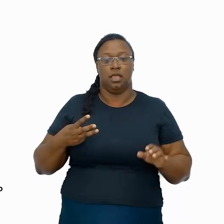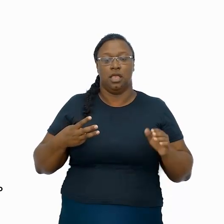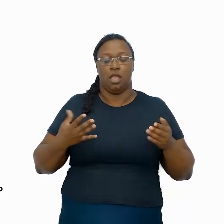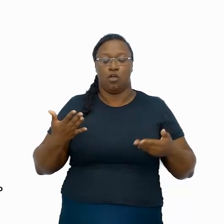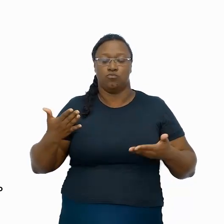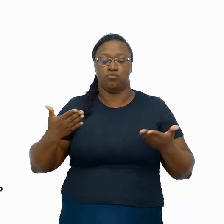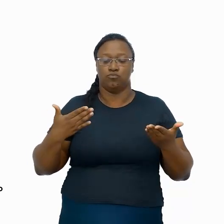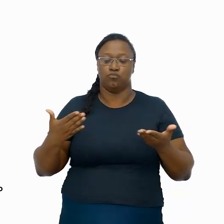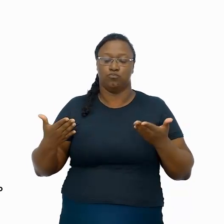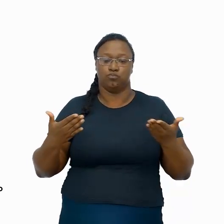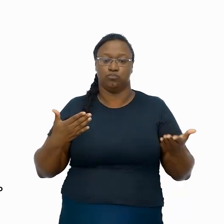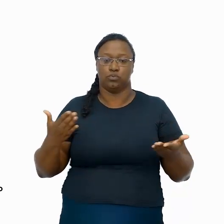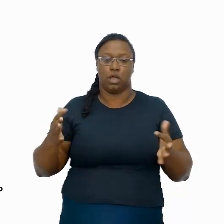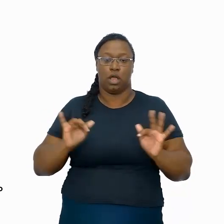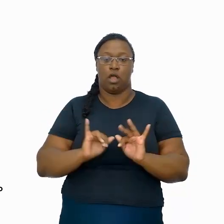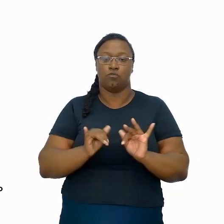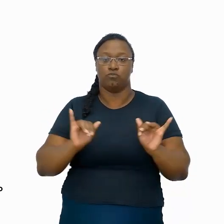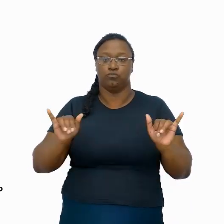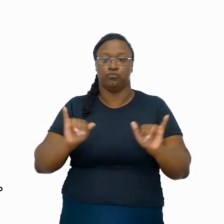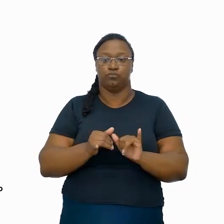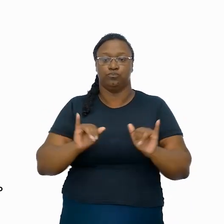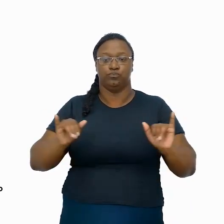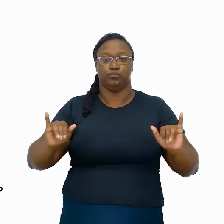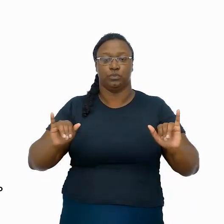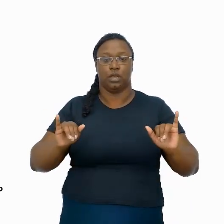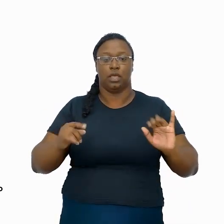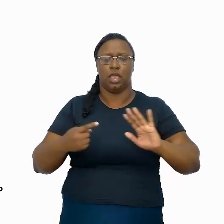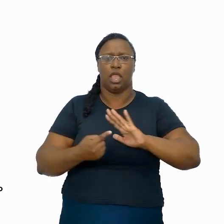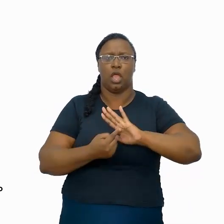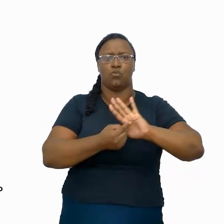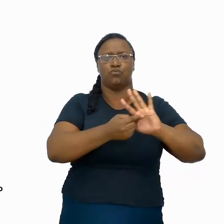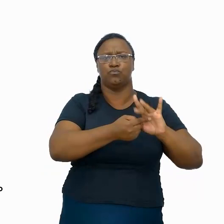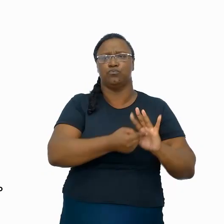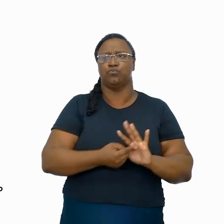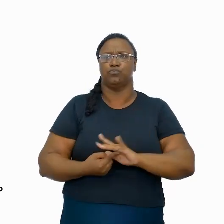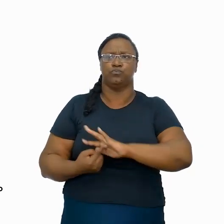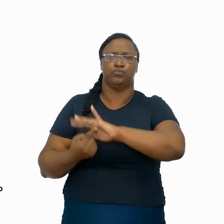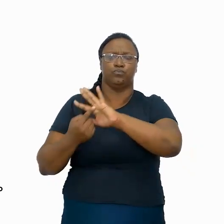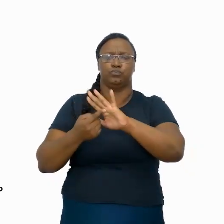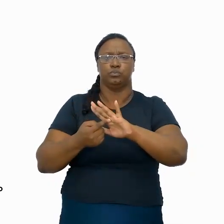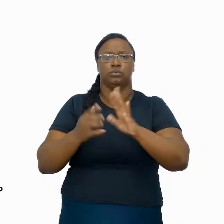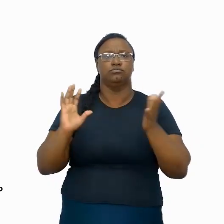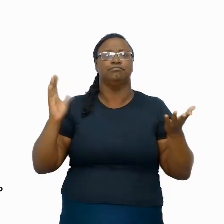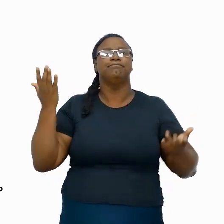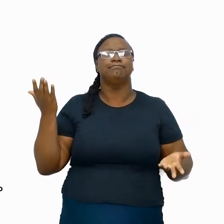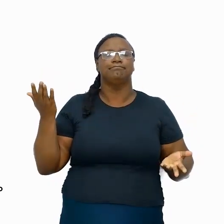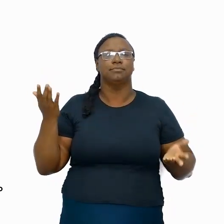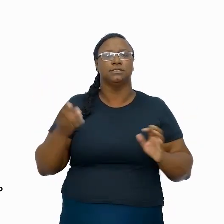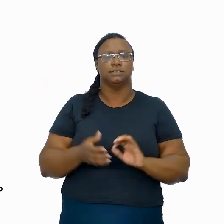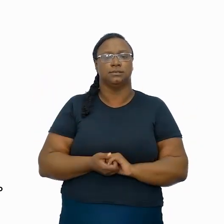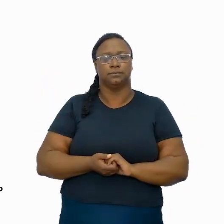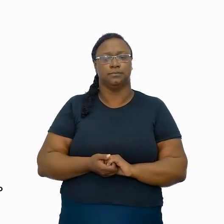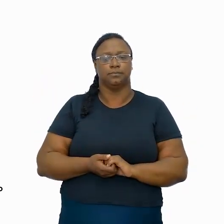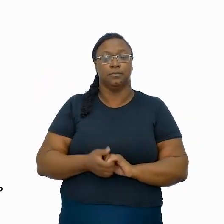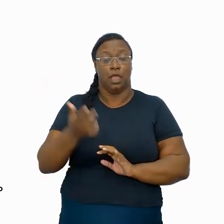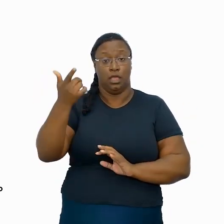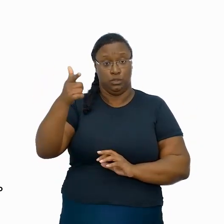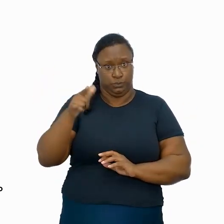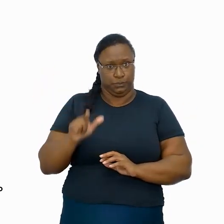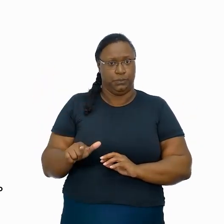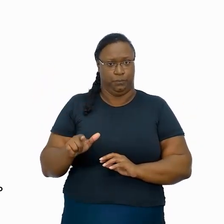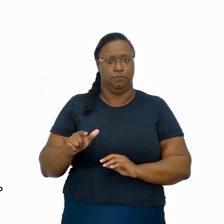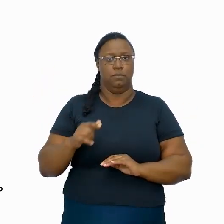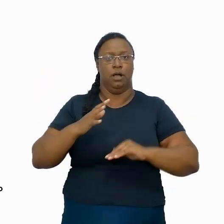produção de energia com os impactos ambientais e sociais desses processos. Então, retomando, né, as habilidades essenciais